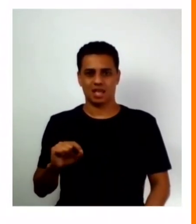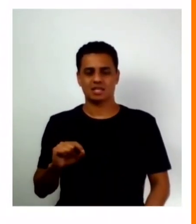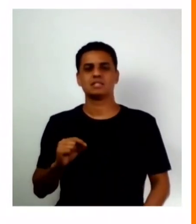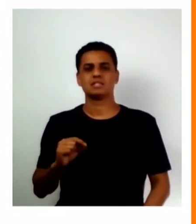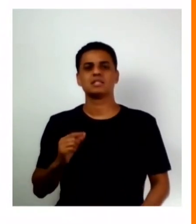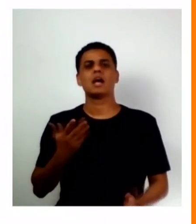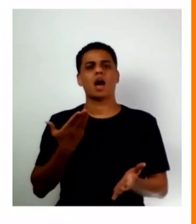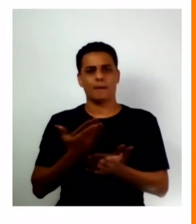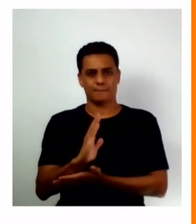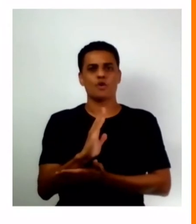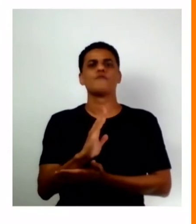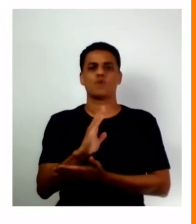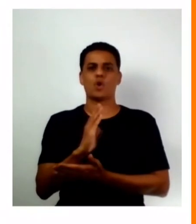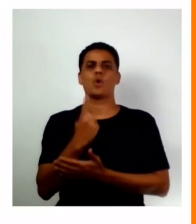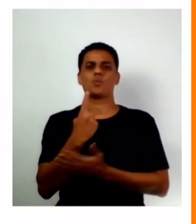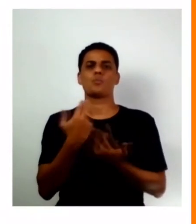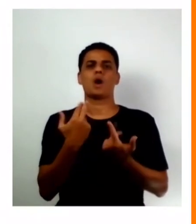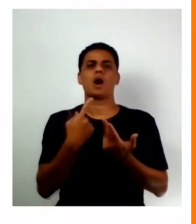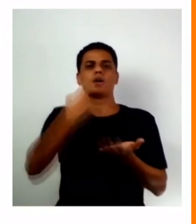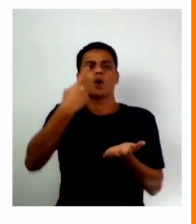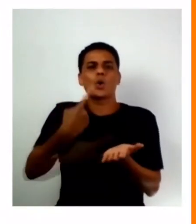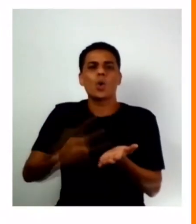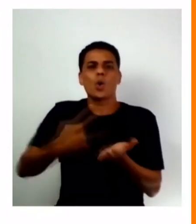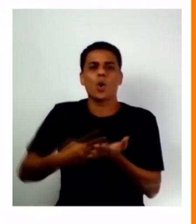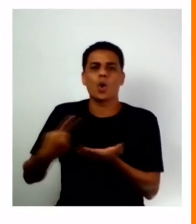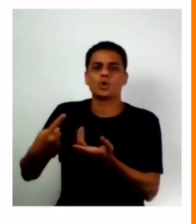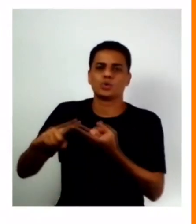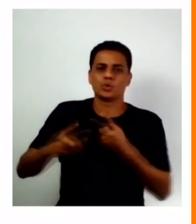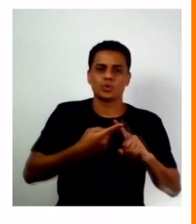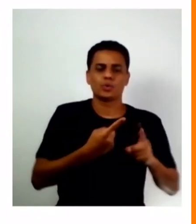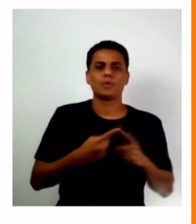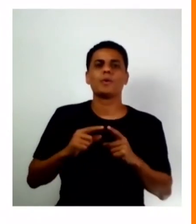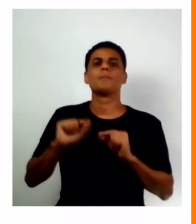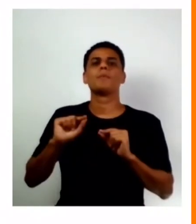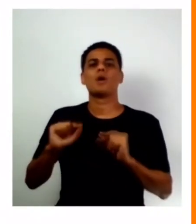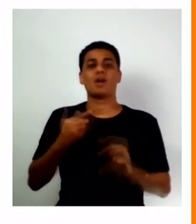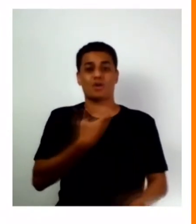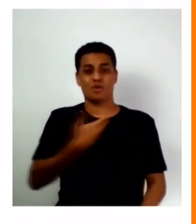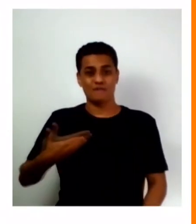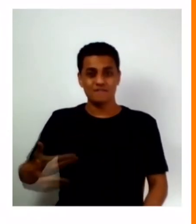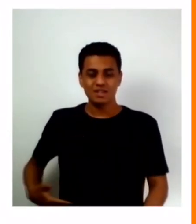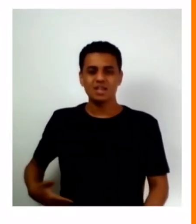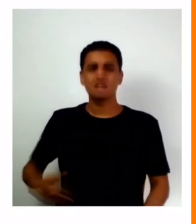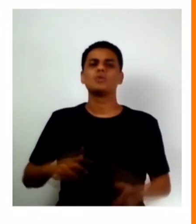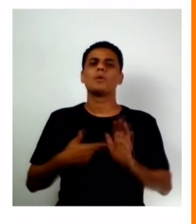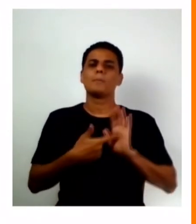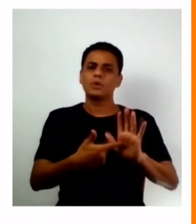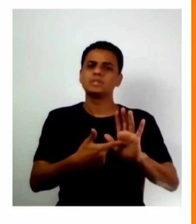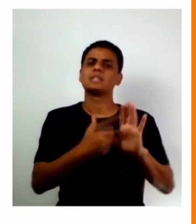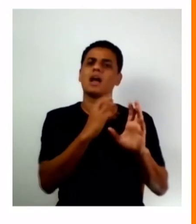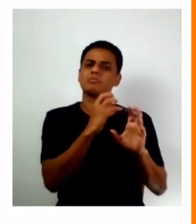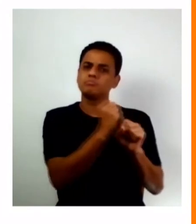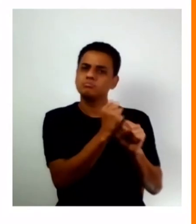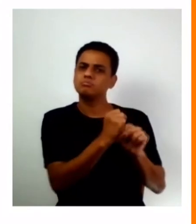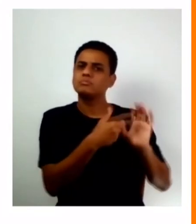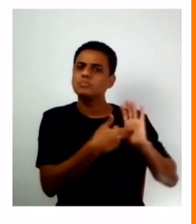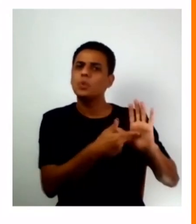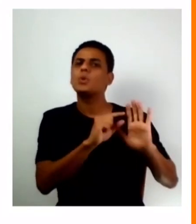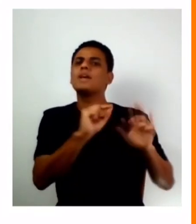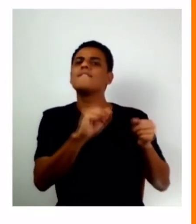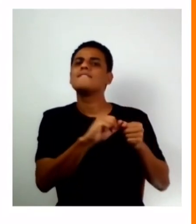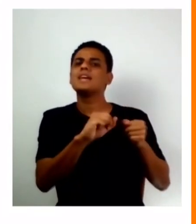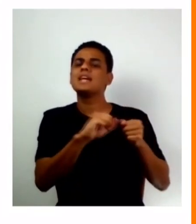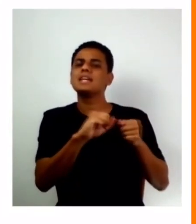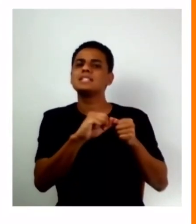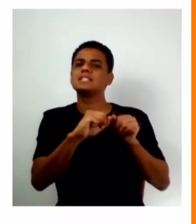protocolo para que os estados rendam contas sobre o direito a participar na vida